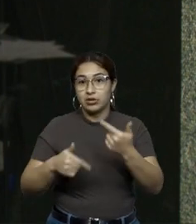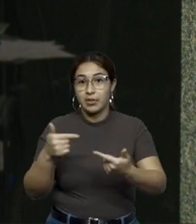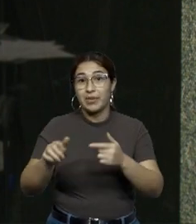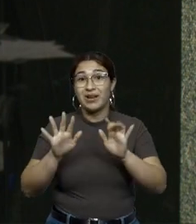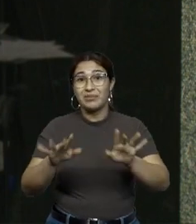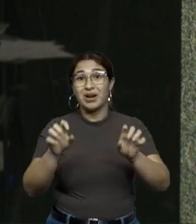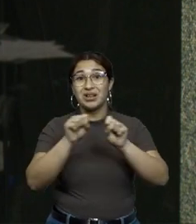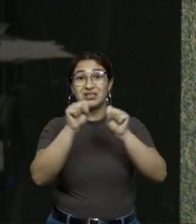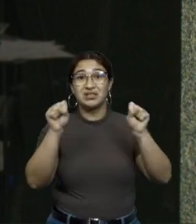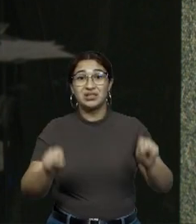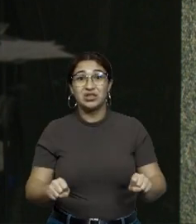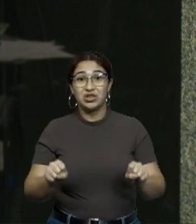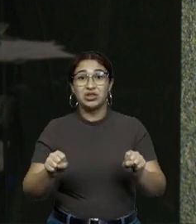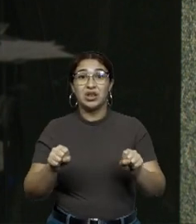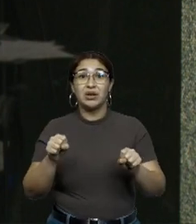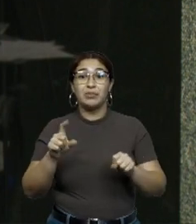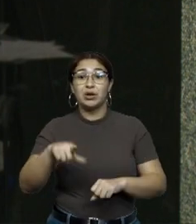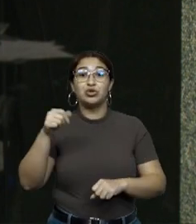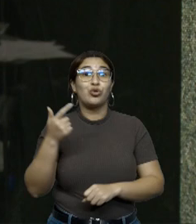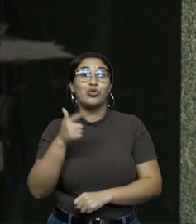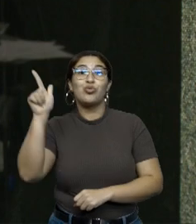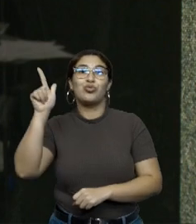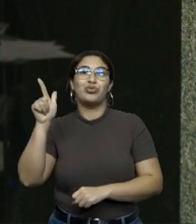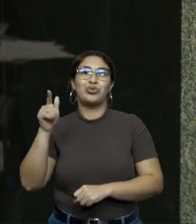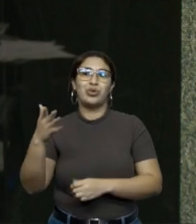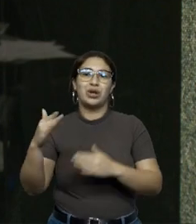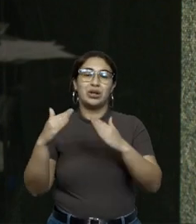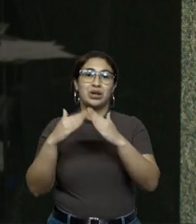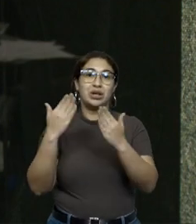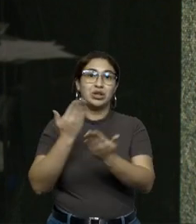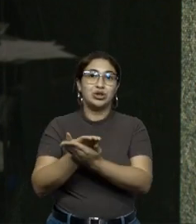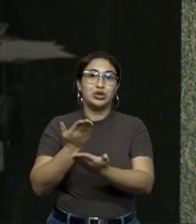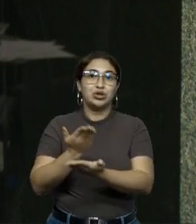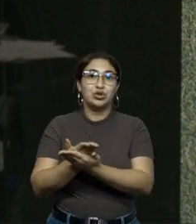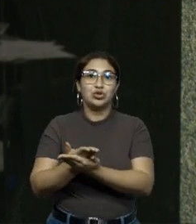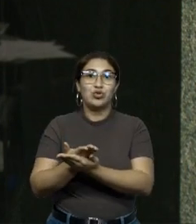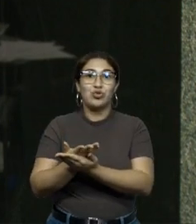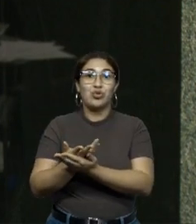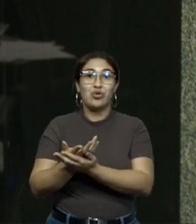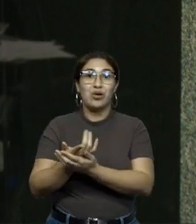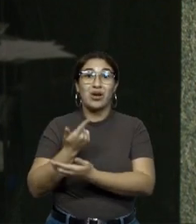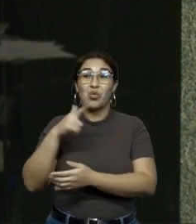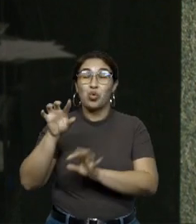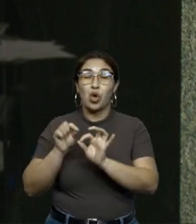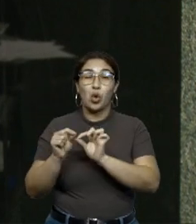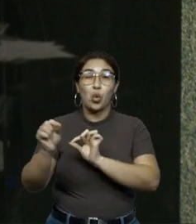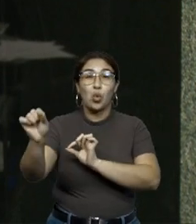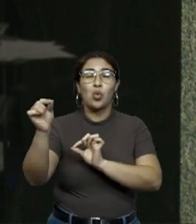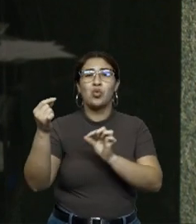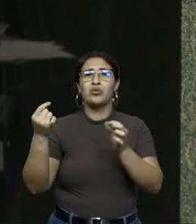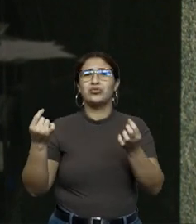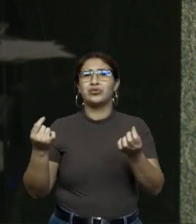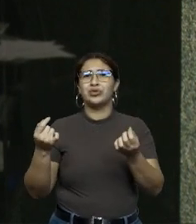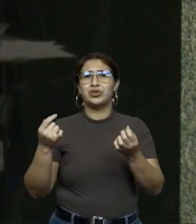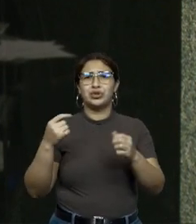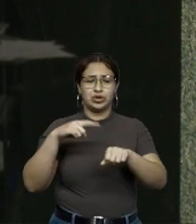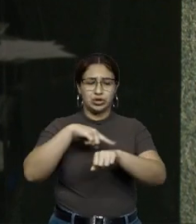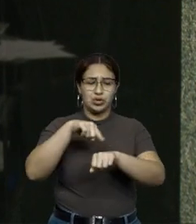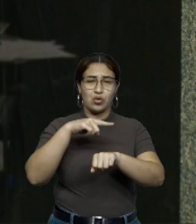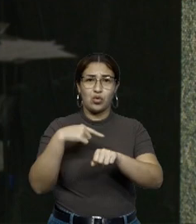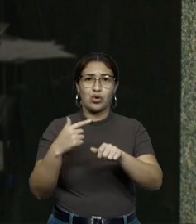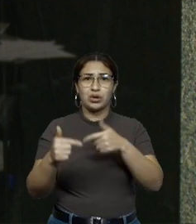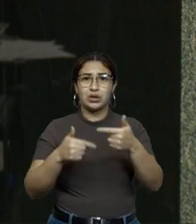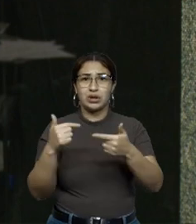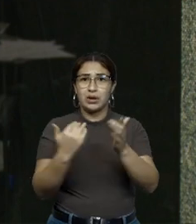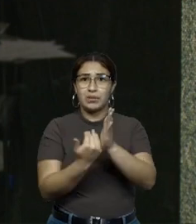o algoritmo joga ele para outra escola com a carga horária é maior e ele tem que irá e desistindo da sua vaga